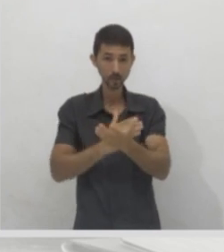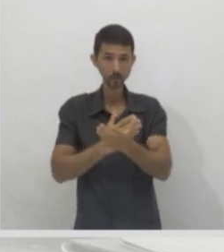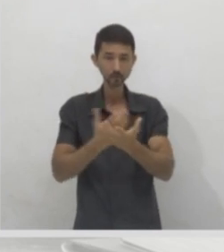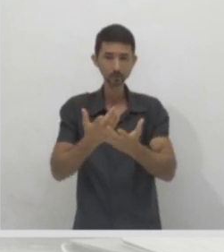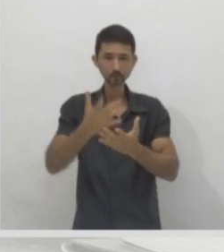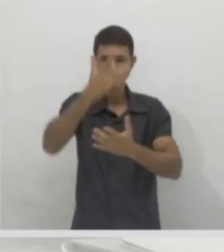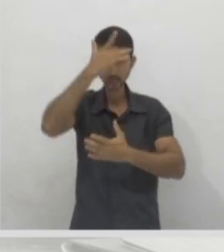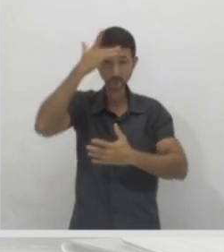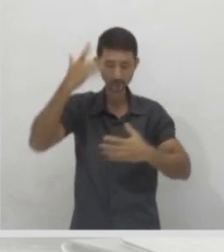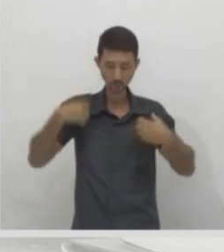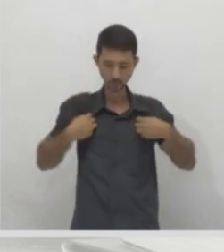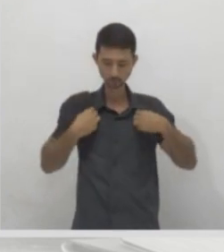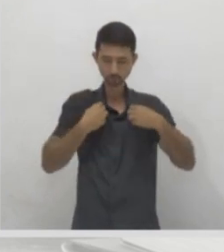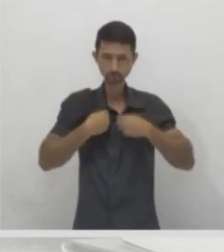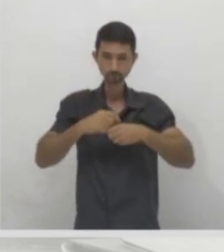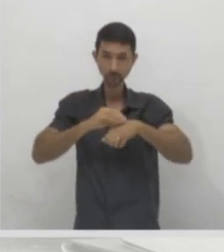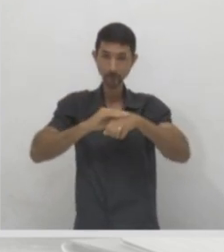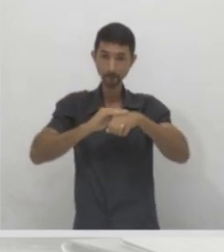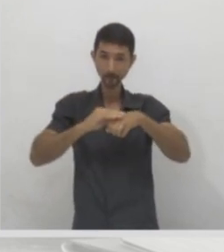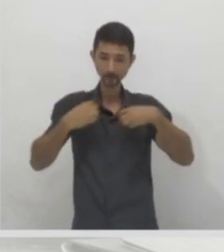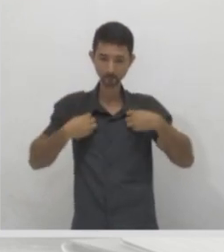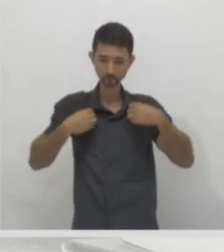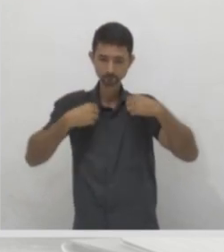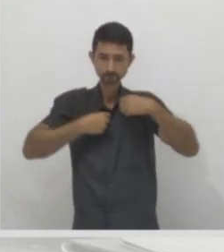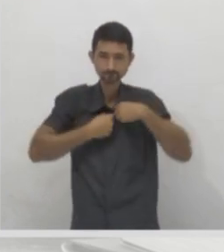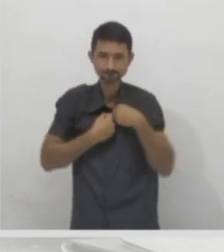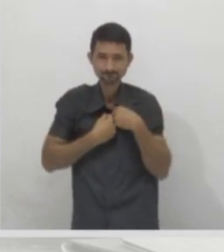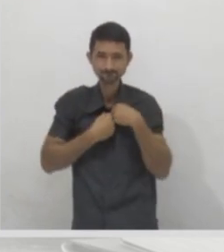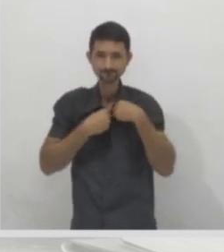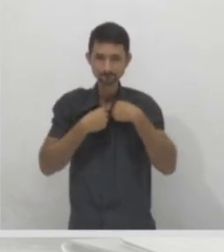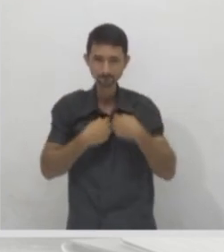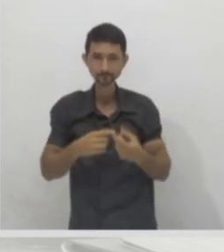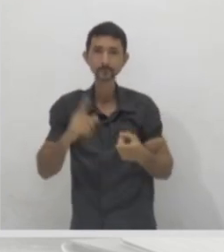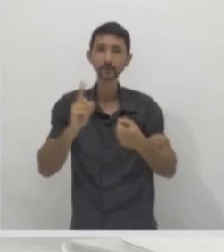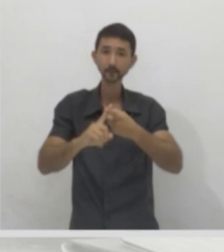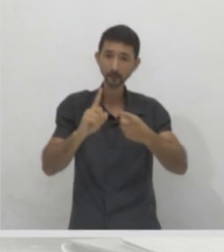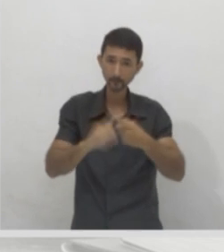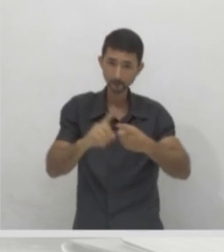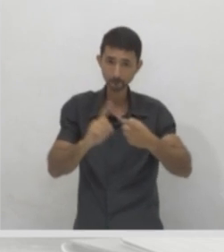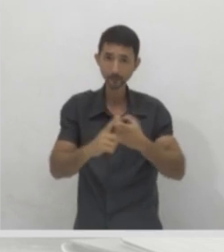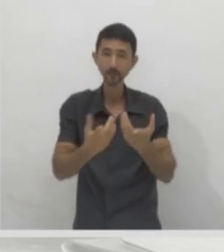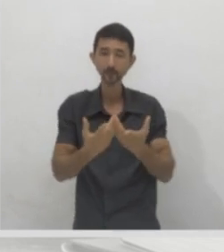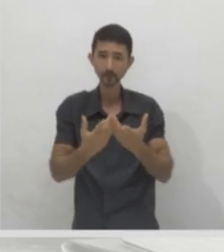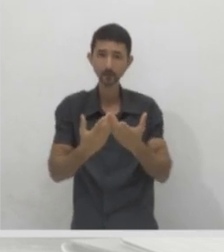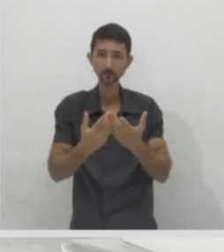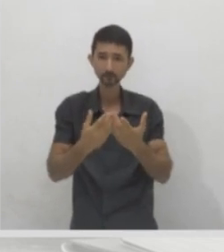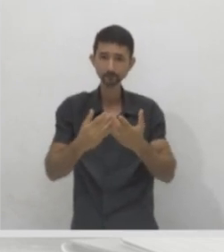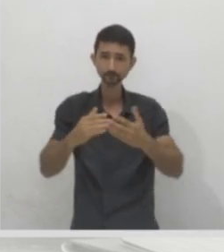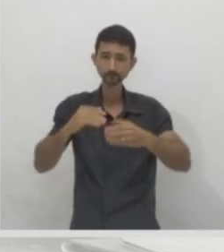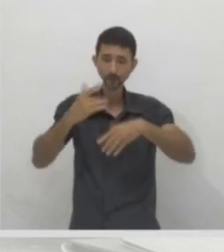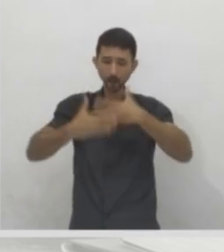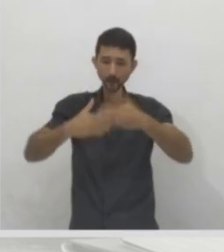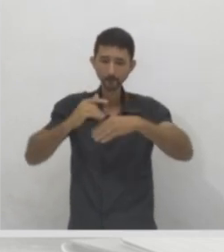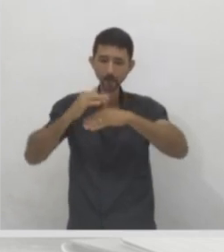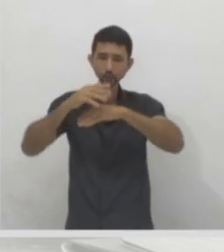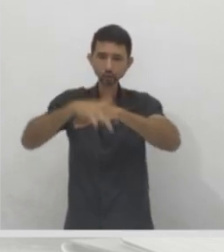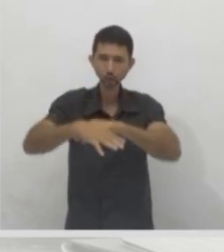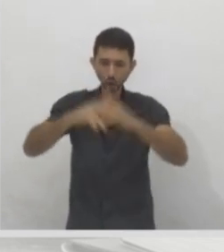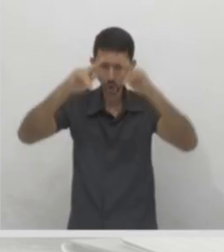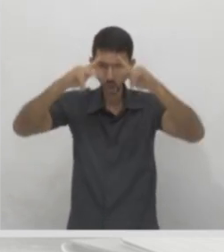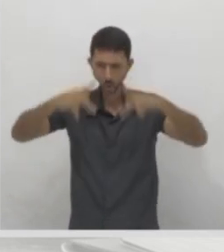seres humanos vestidos de pele. Obviamente que é a nossa representação tradicional da pré-história, né, dos seres